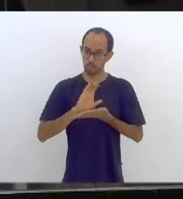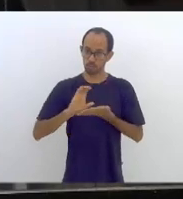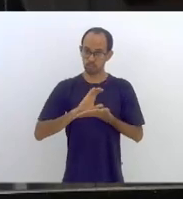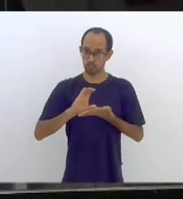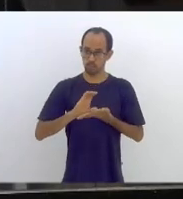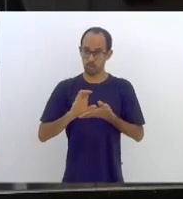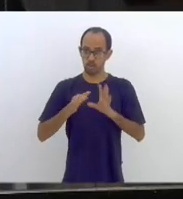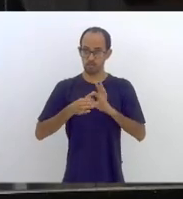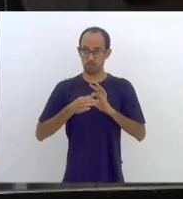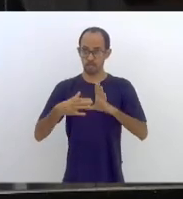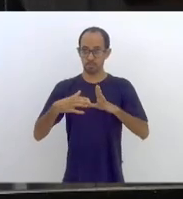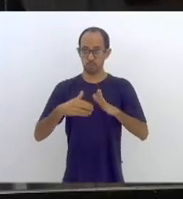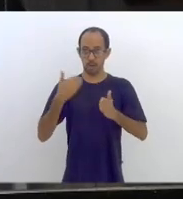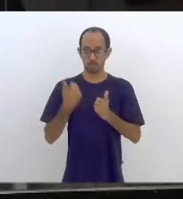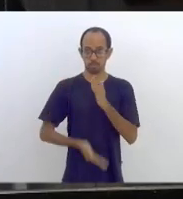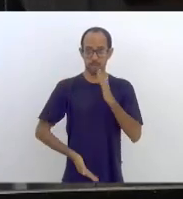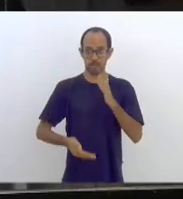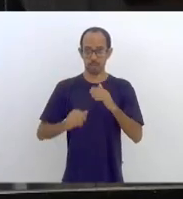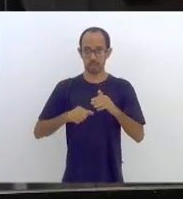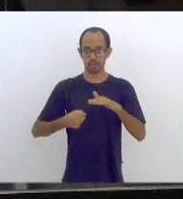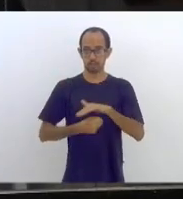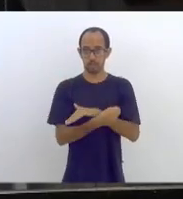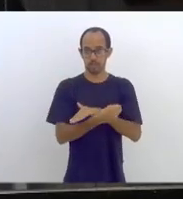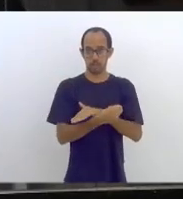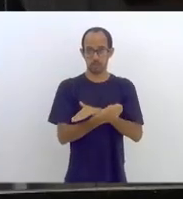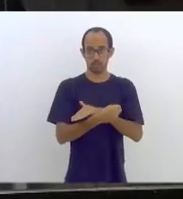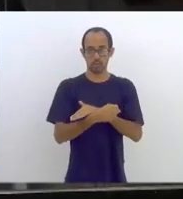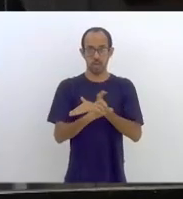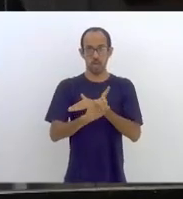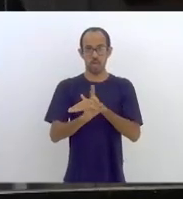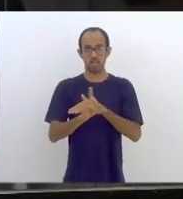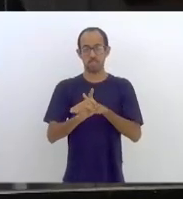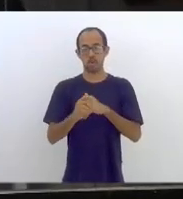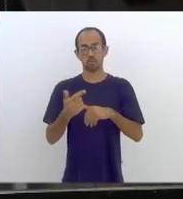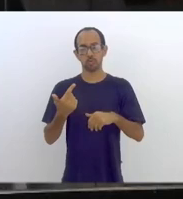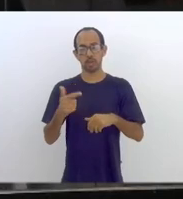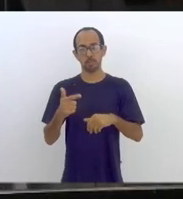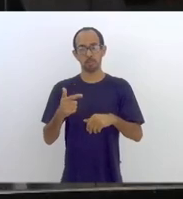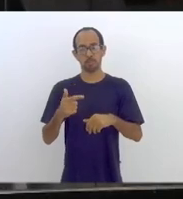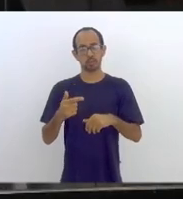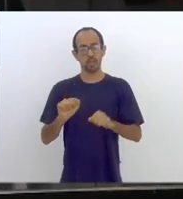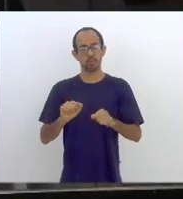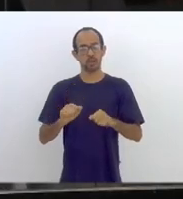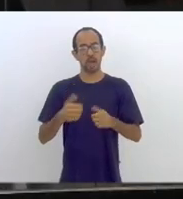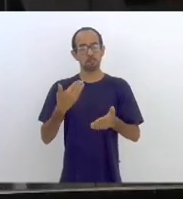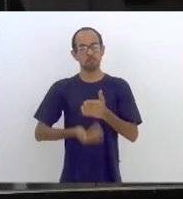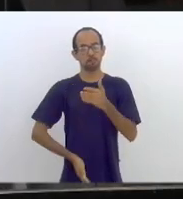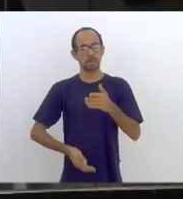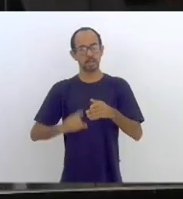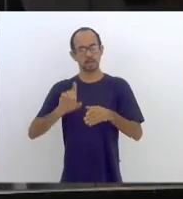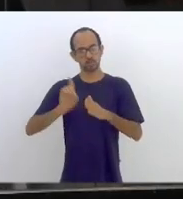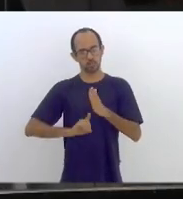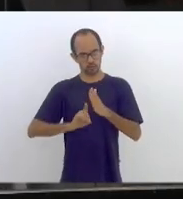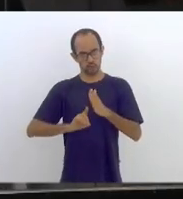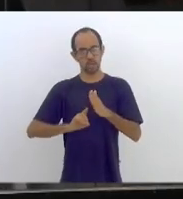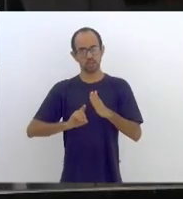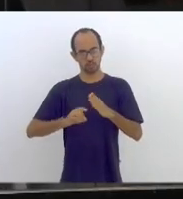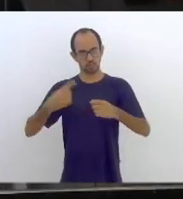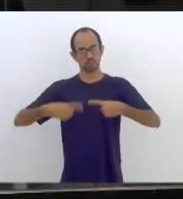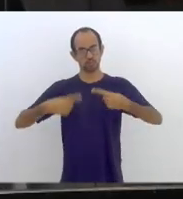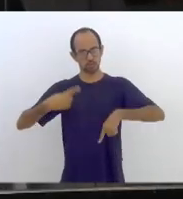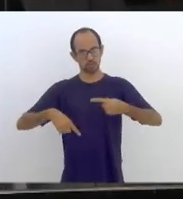a perda de Mandato sem a perda dos direitos políticos foi mais um caso